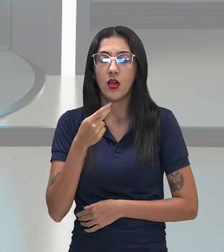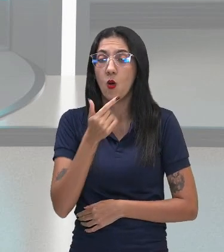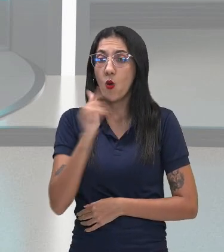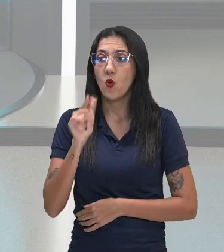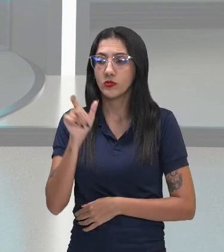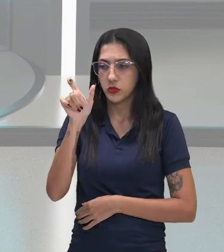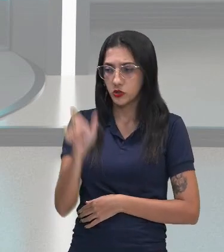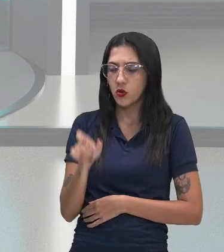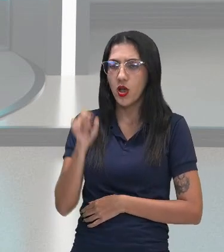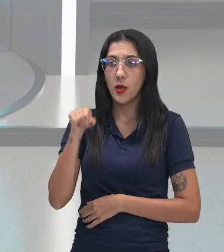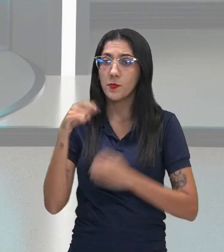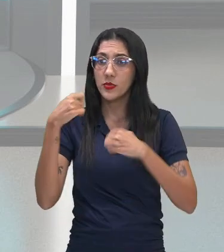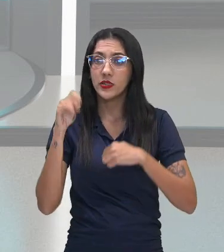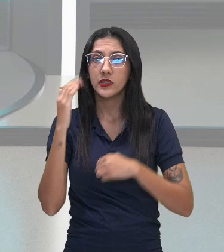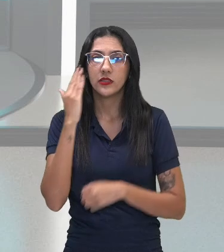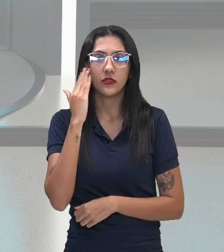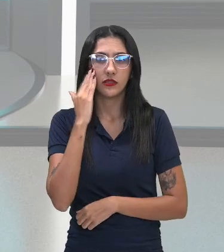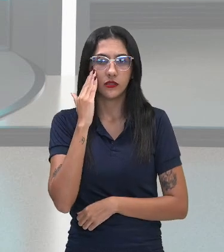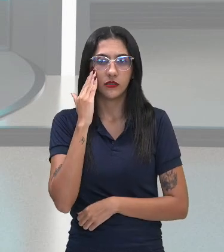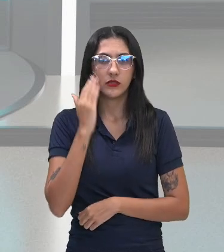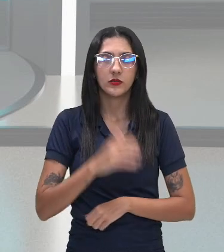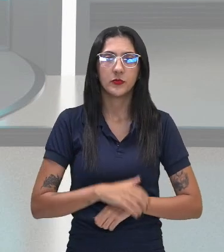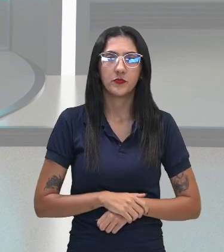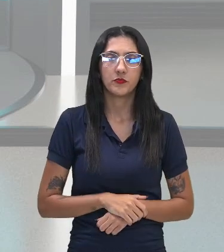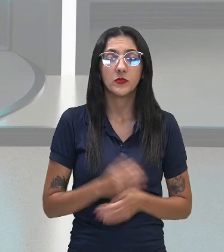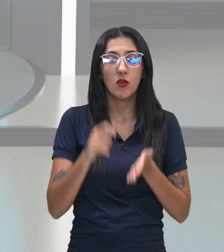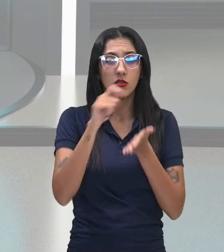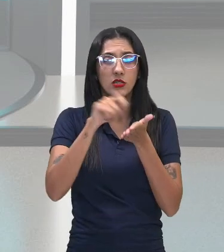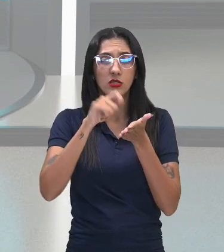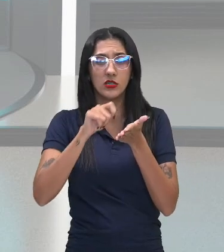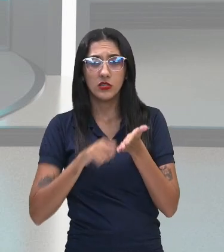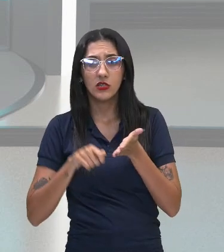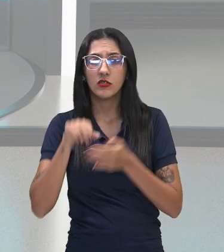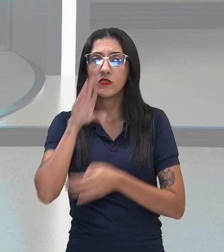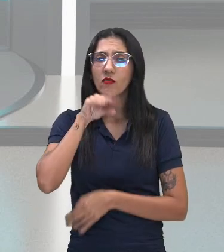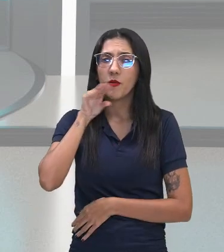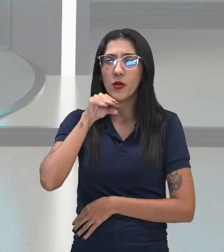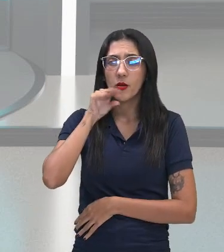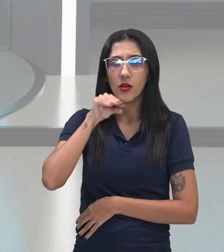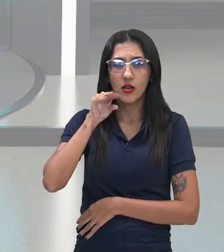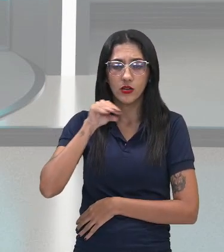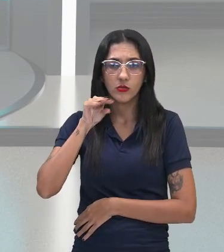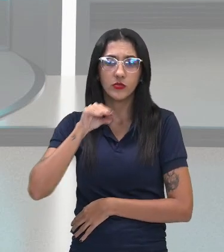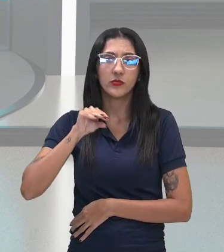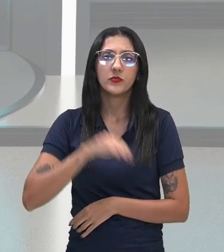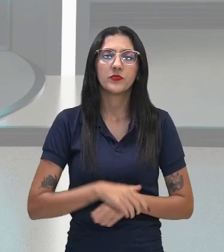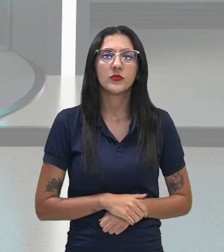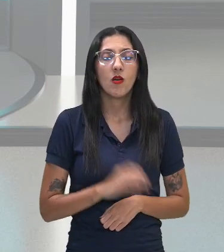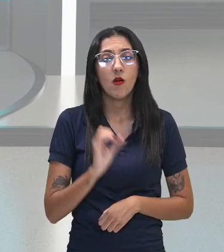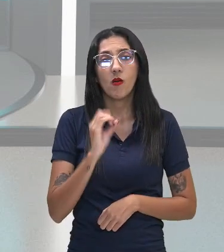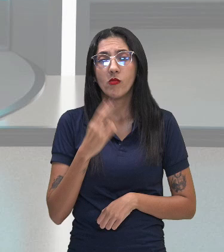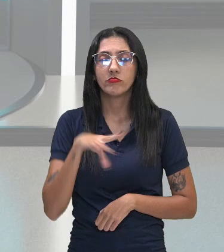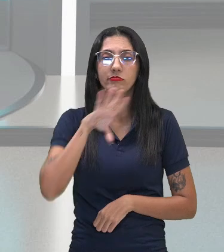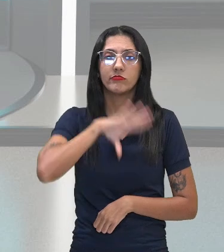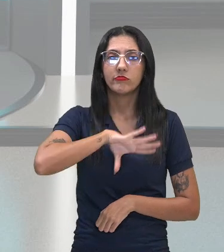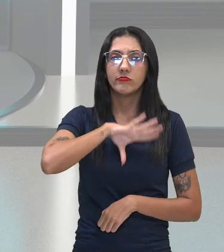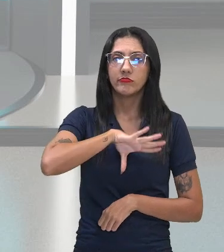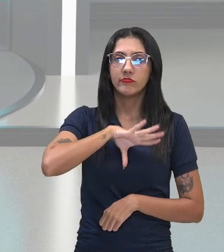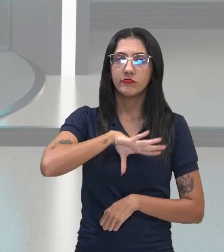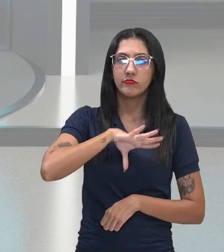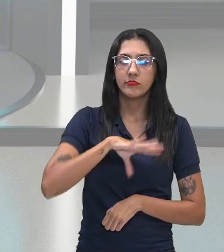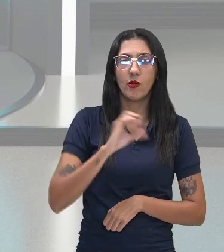código, seja ele escrito, verbal, seja ele língua portuguesa,